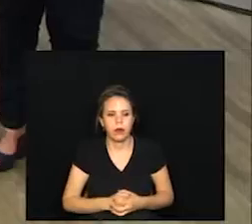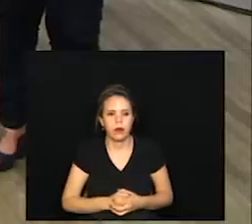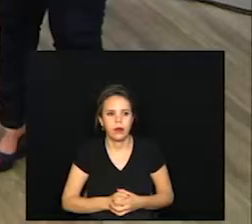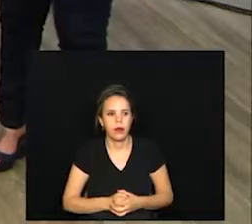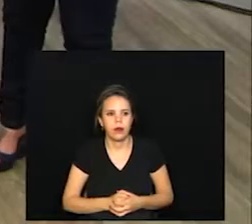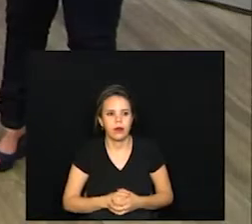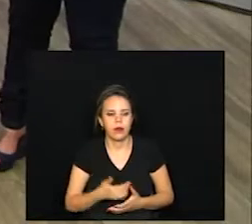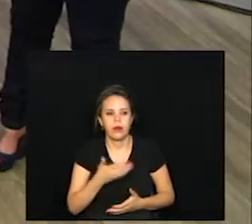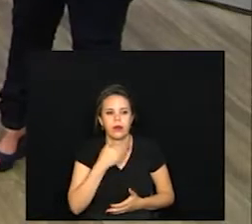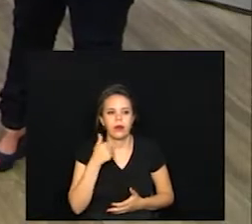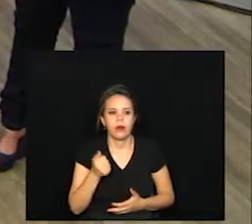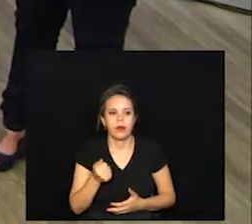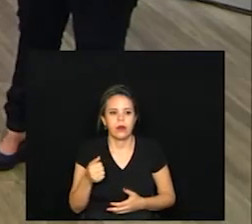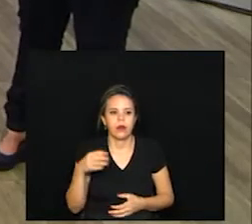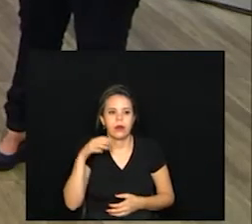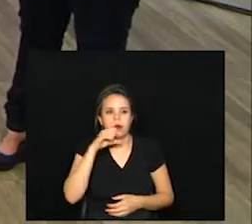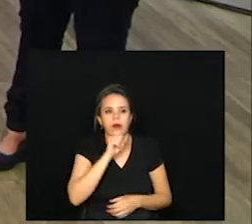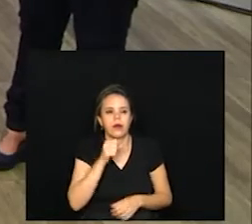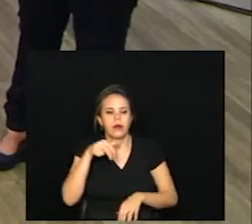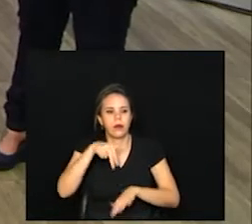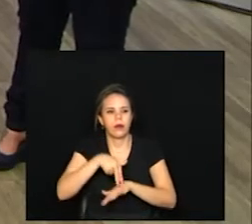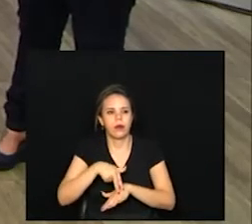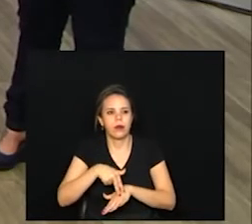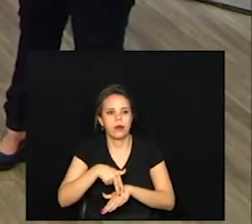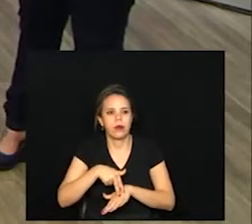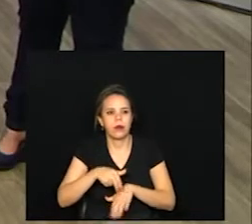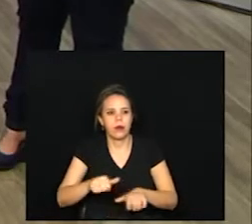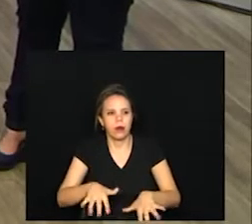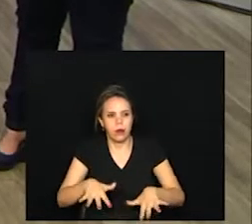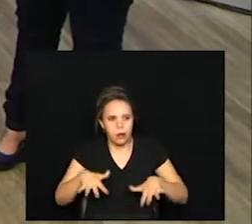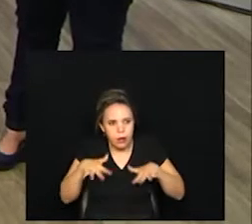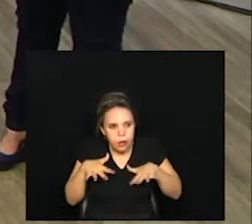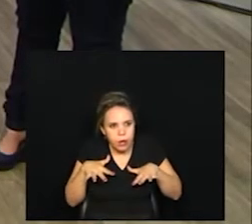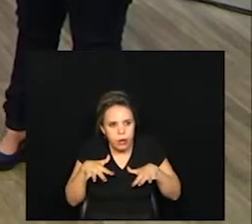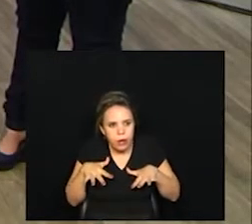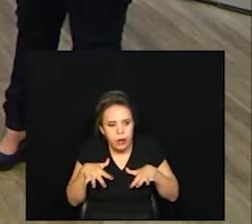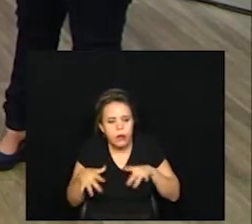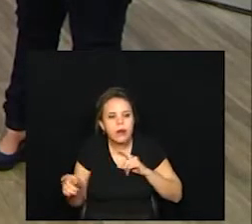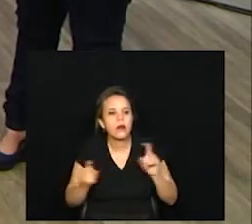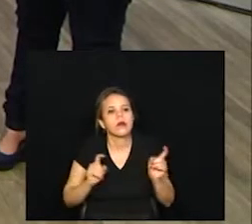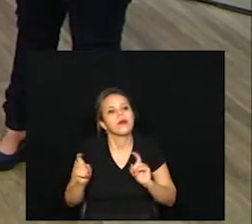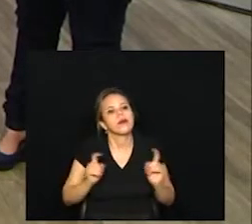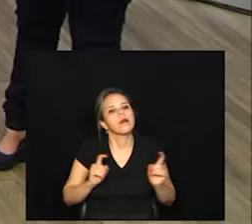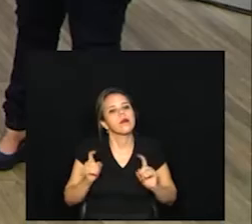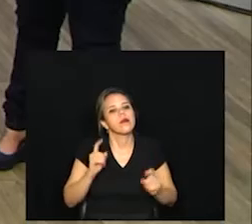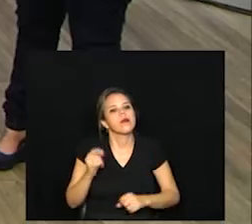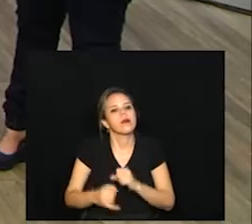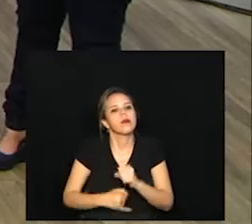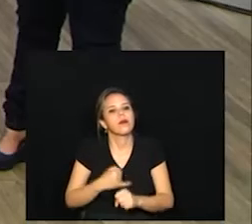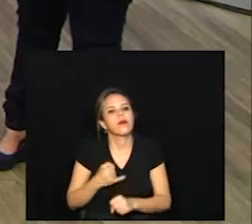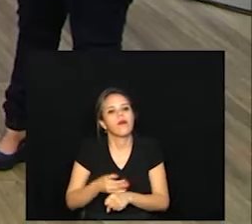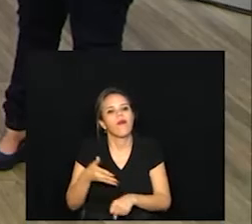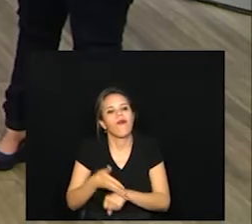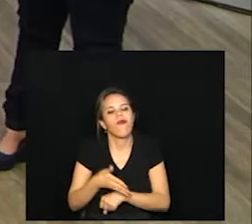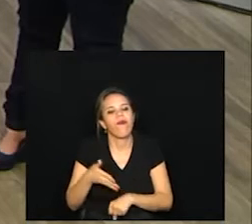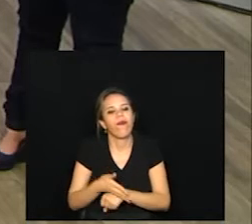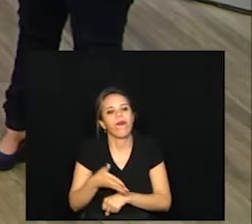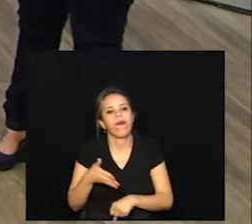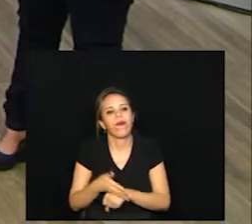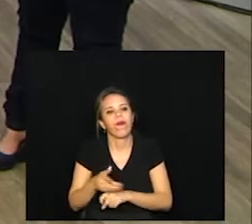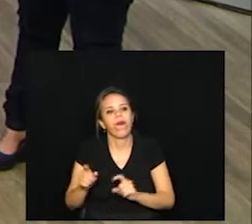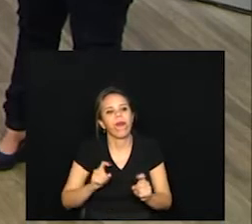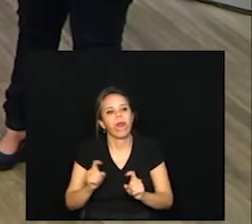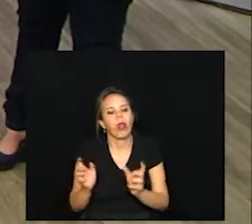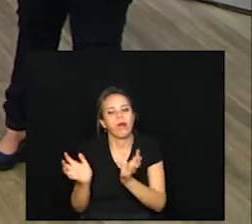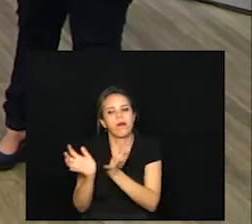Está melhorando e quanto antes estará aqui no plenário ou por reunião virtual, participando das reuniões